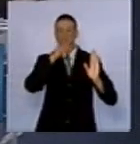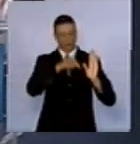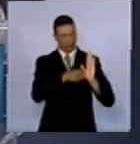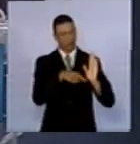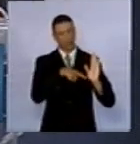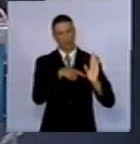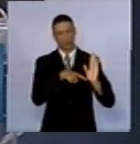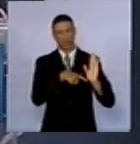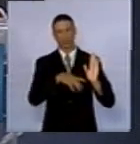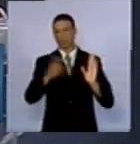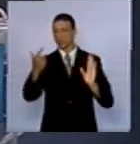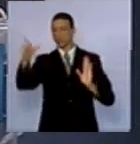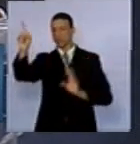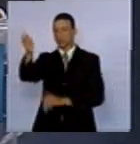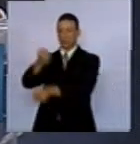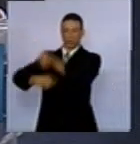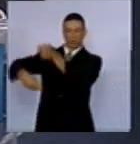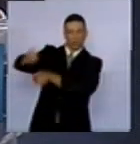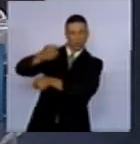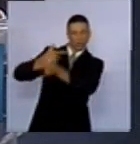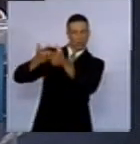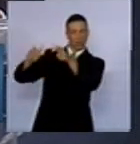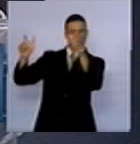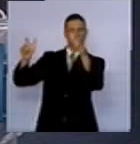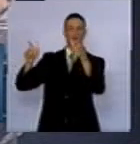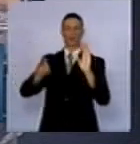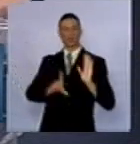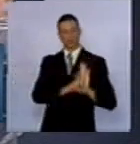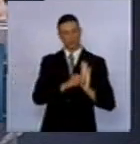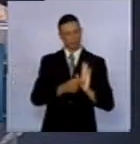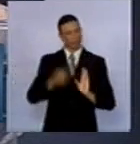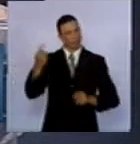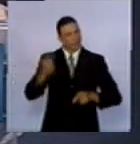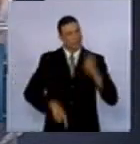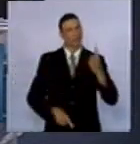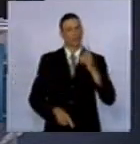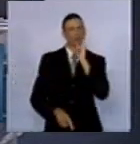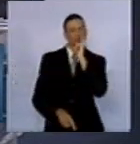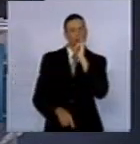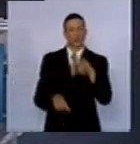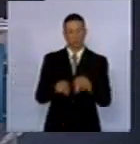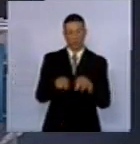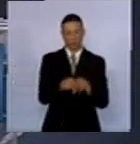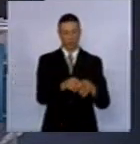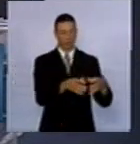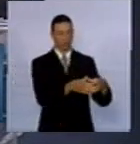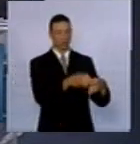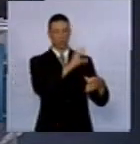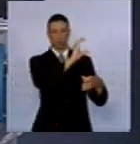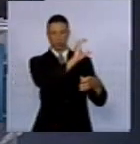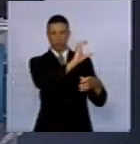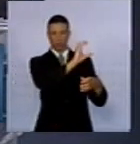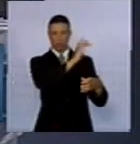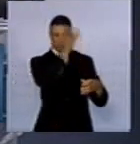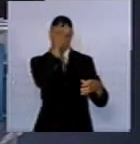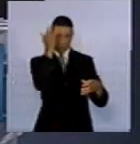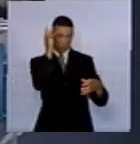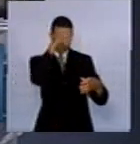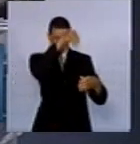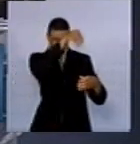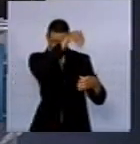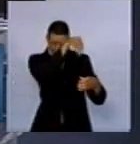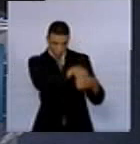crescimento econômico etc e tal o crescimento da classe c o interesse do cidadão brasileiro